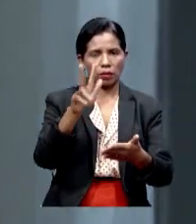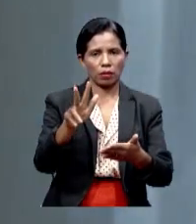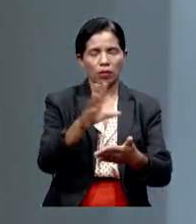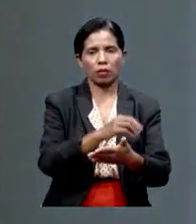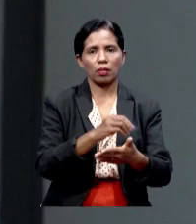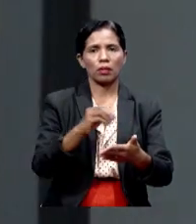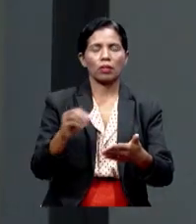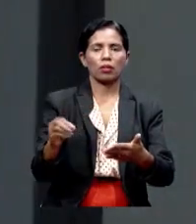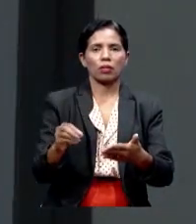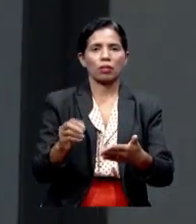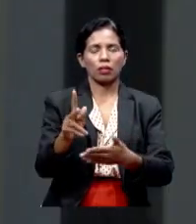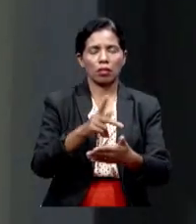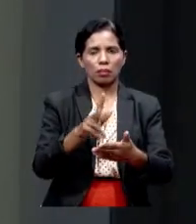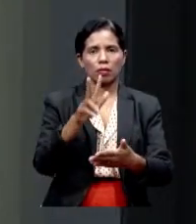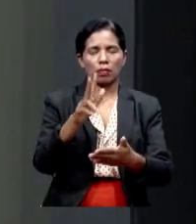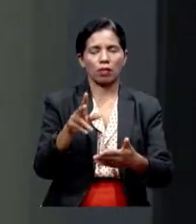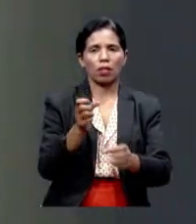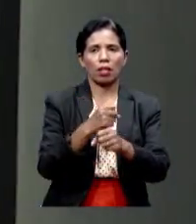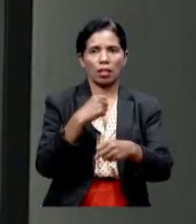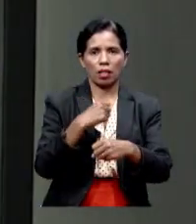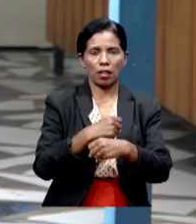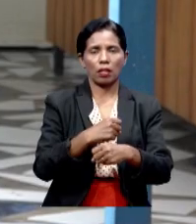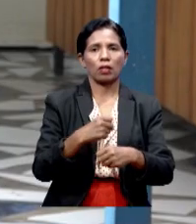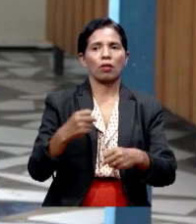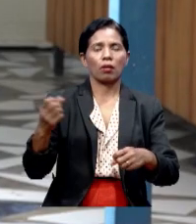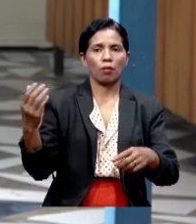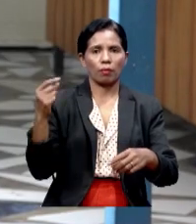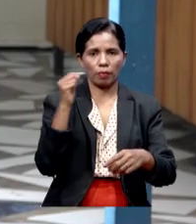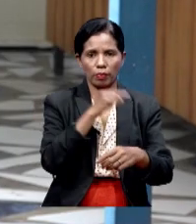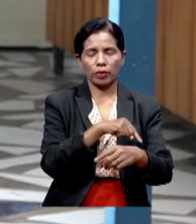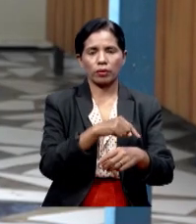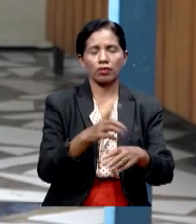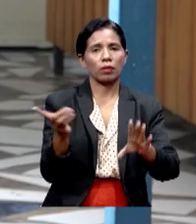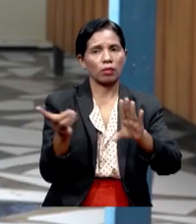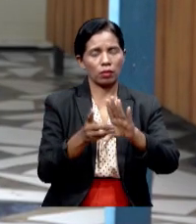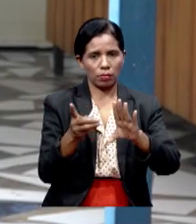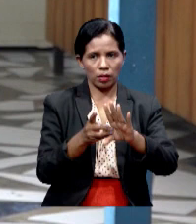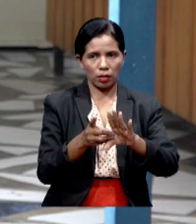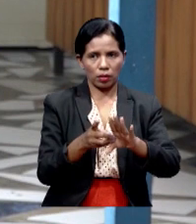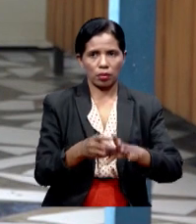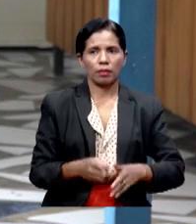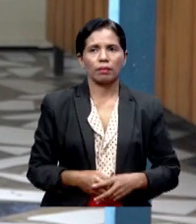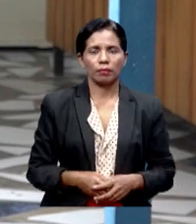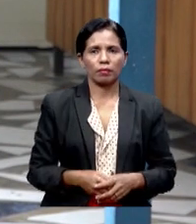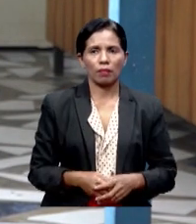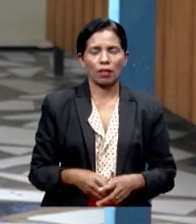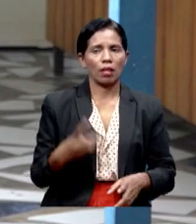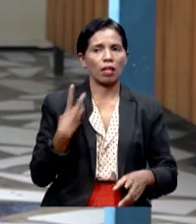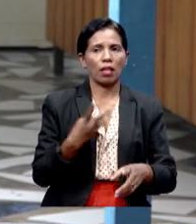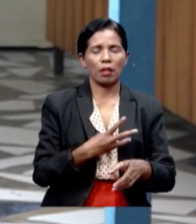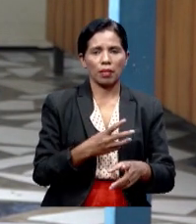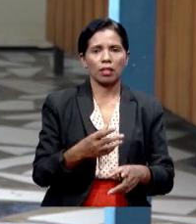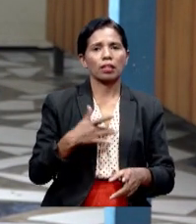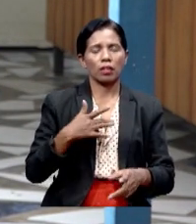agravado, brancamentos capitais, de vaza. Parte de defesa, lá hoje, já satisfaz ou lá satisfaz. Uma vez que